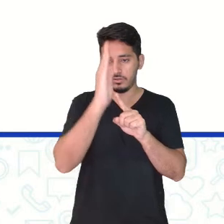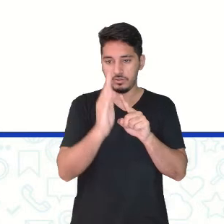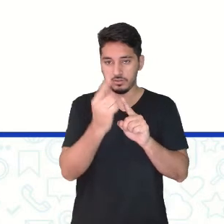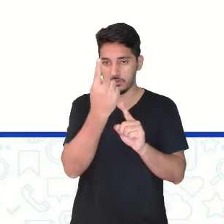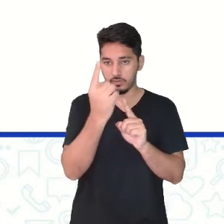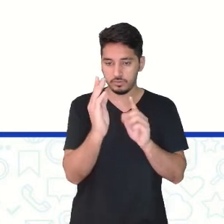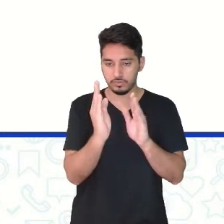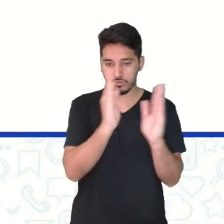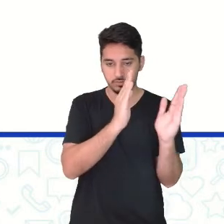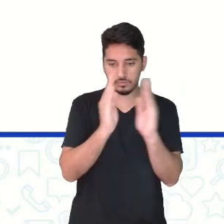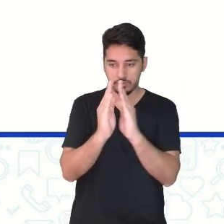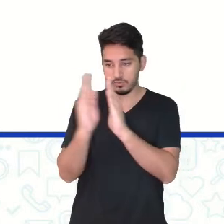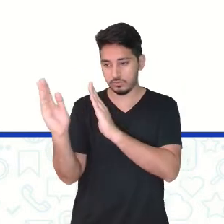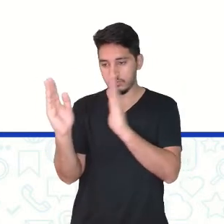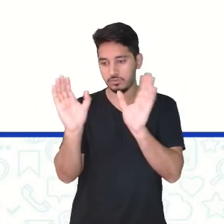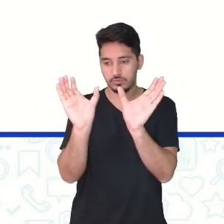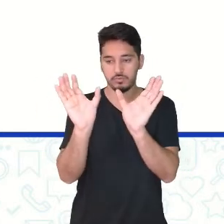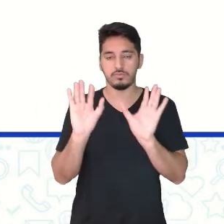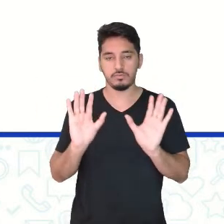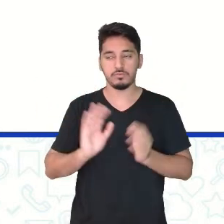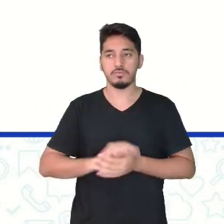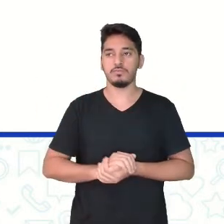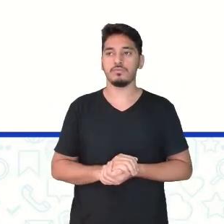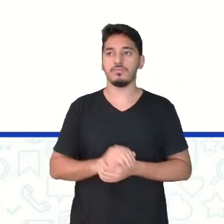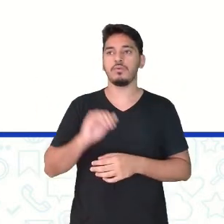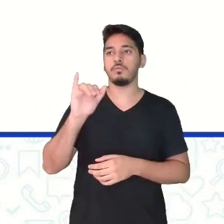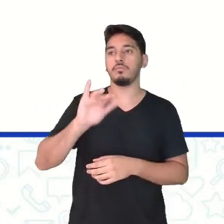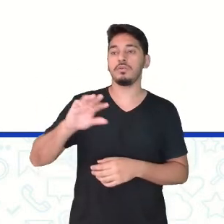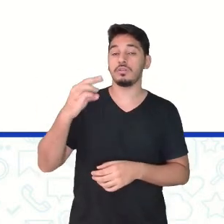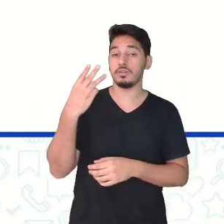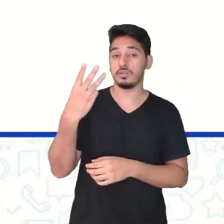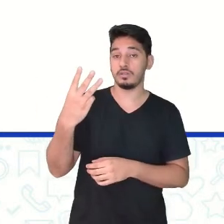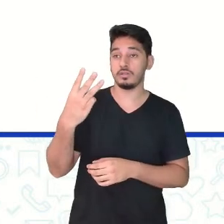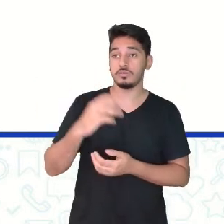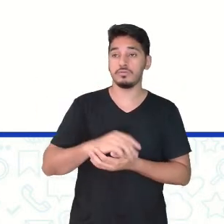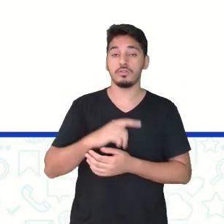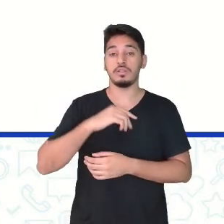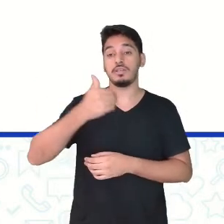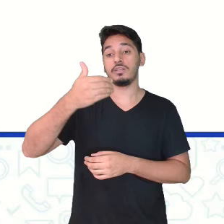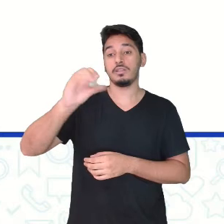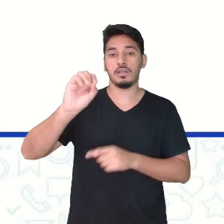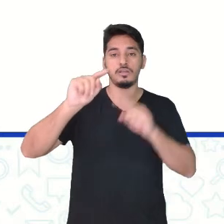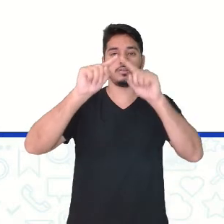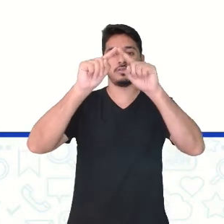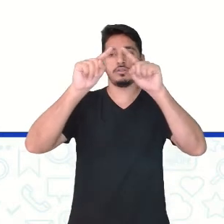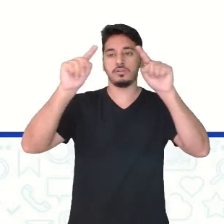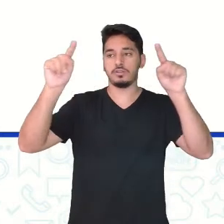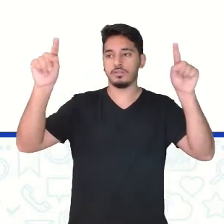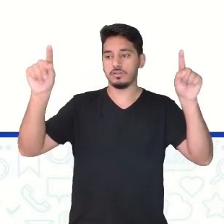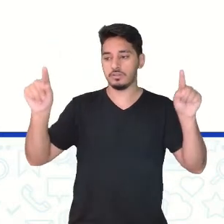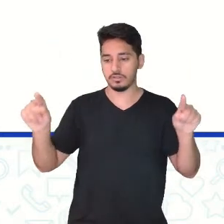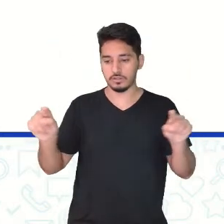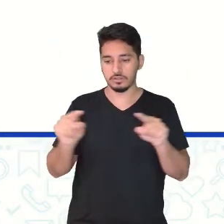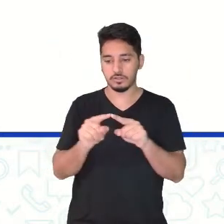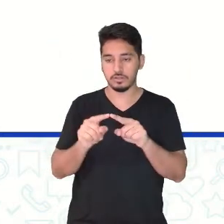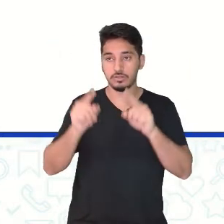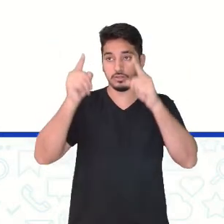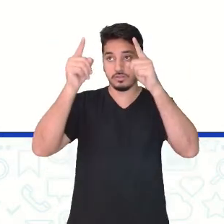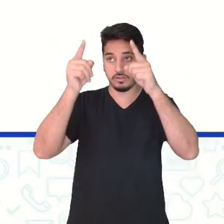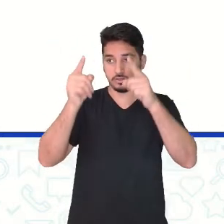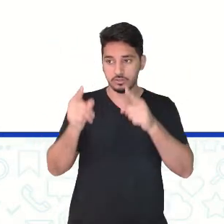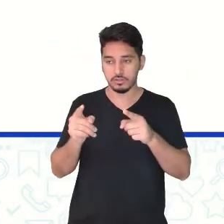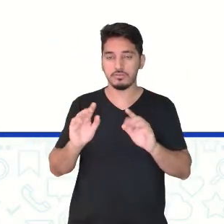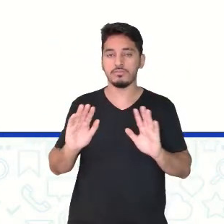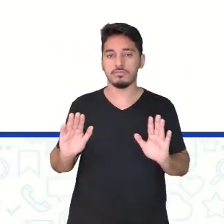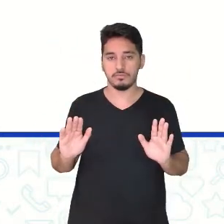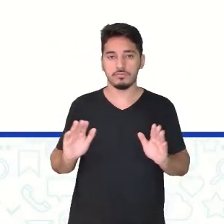comum. Ele está nos dois ao mesmo tempo. A figura 3, ele tem 10 palitos. Porque os dois do meio aí servem como parede